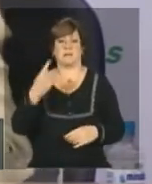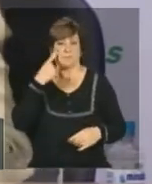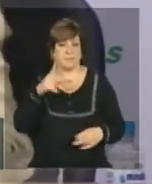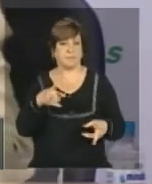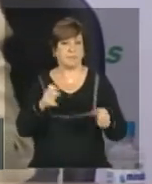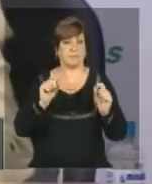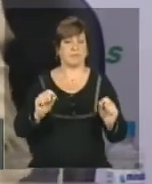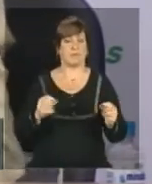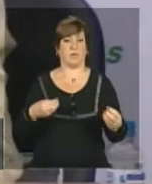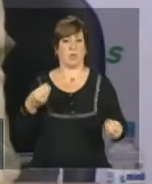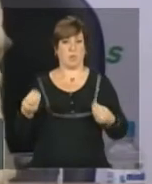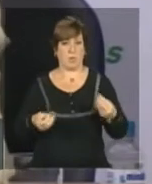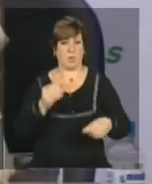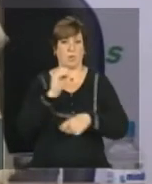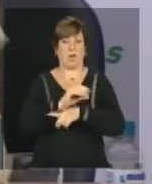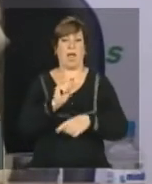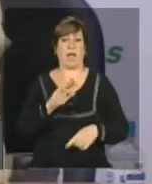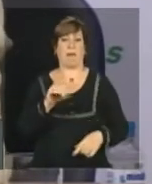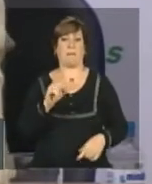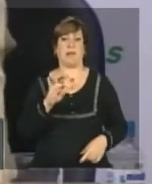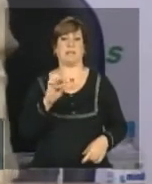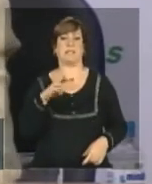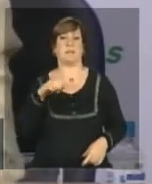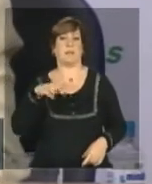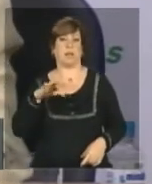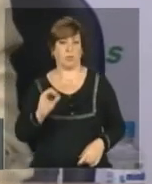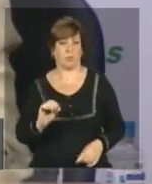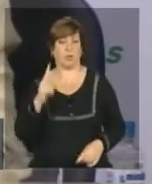perceptível em termos de suas obras.